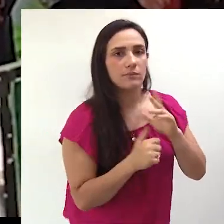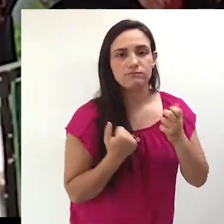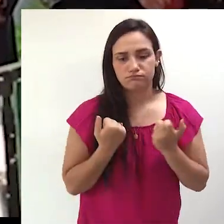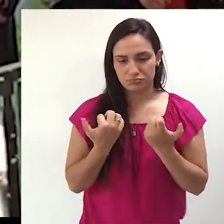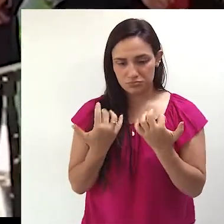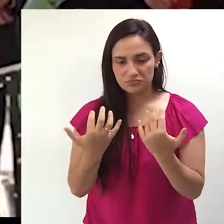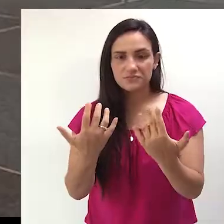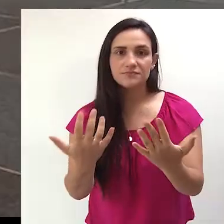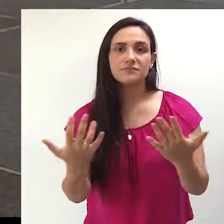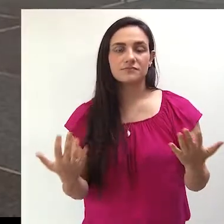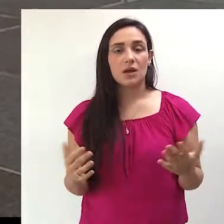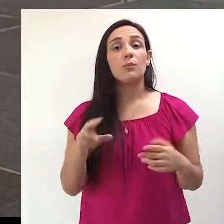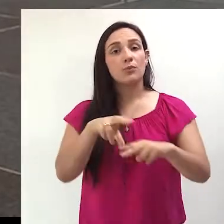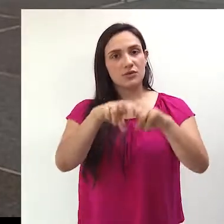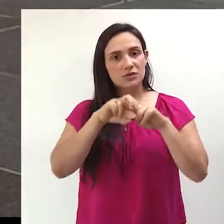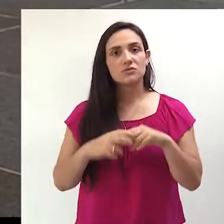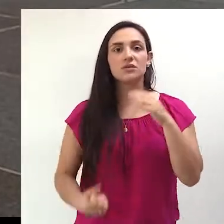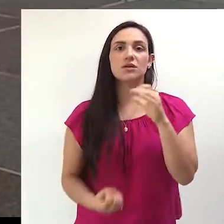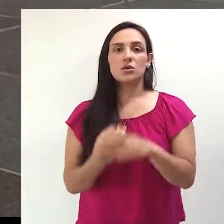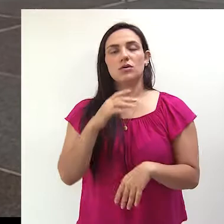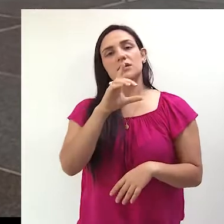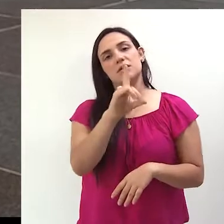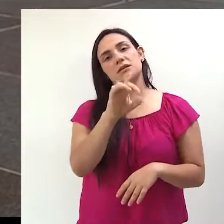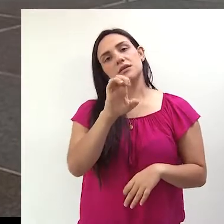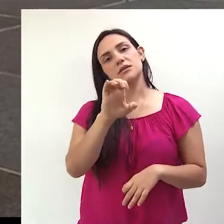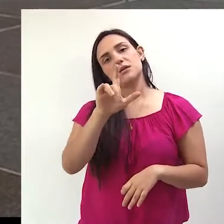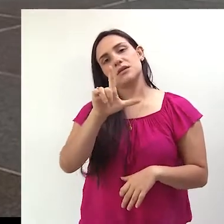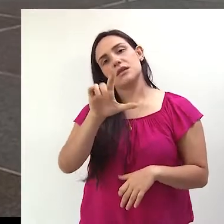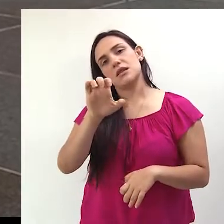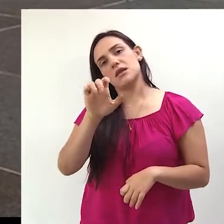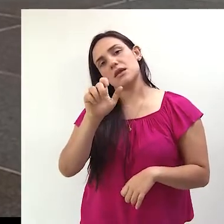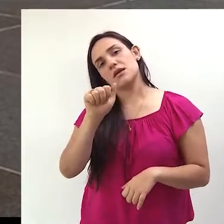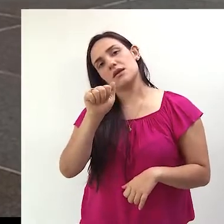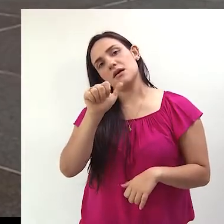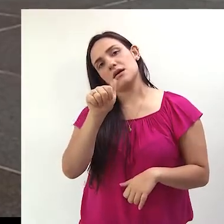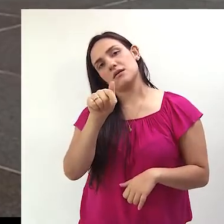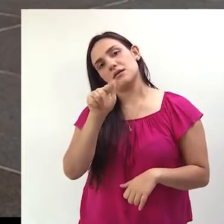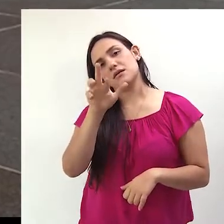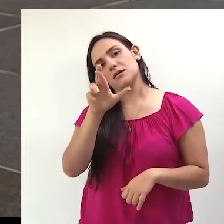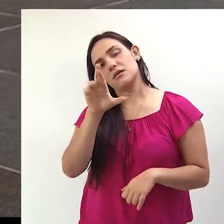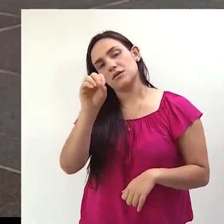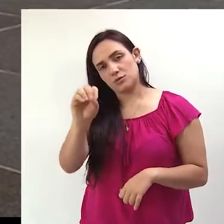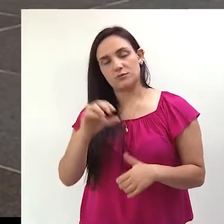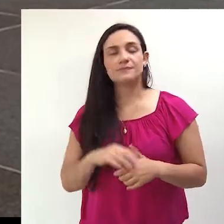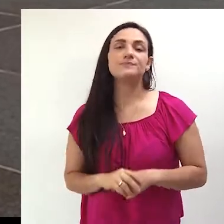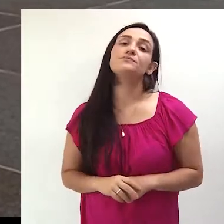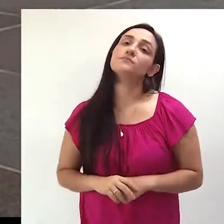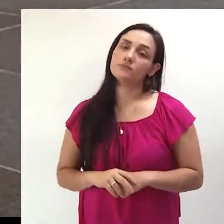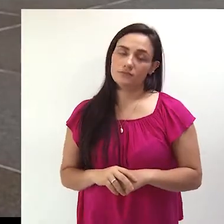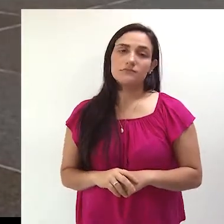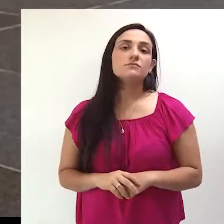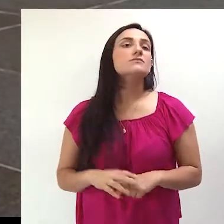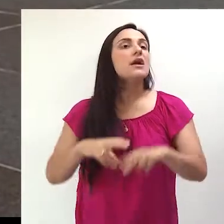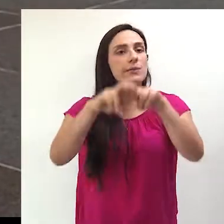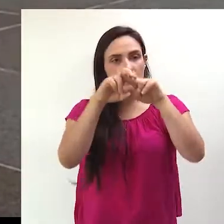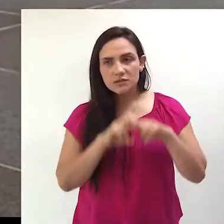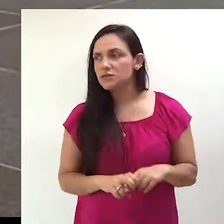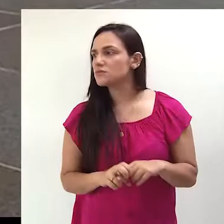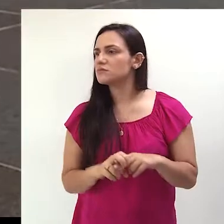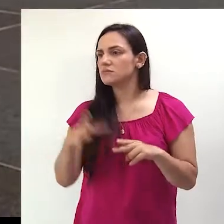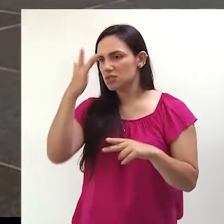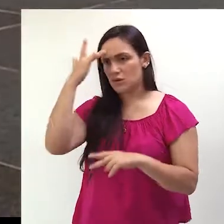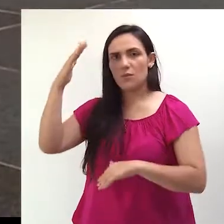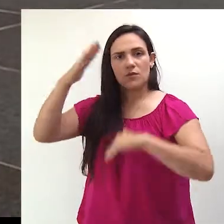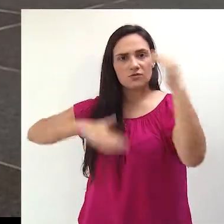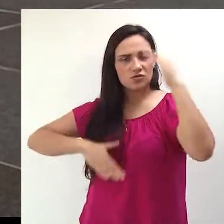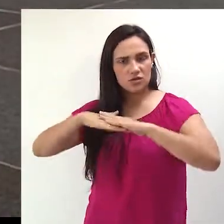hoje a Deleagro. E aí, Matheus, você, o Pablo, os nossos investigadores, escrivães, essa